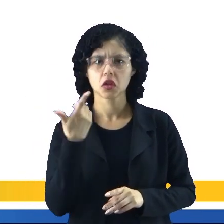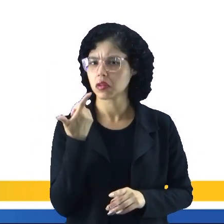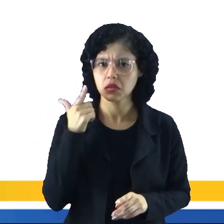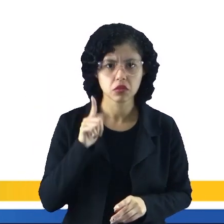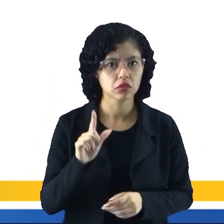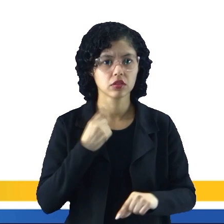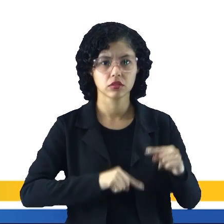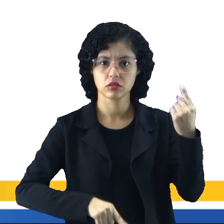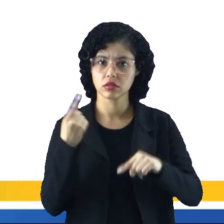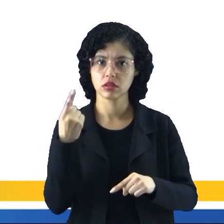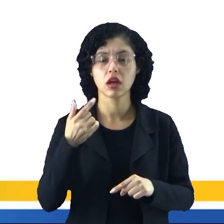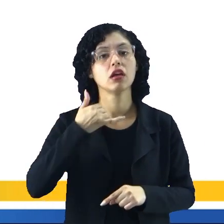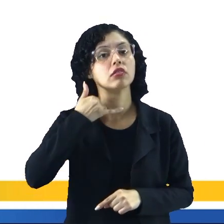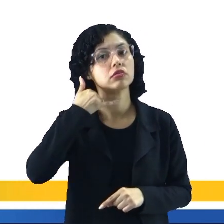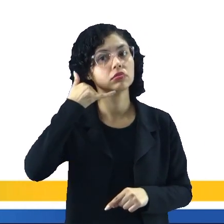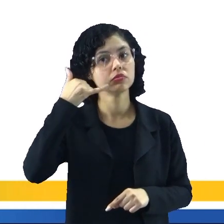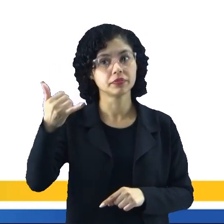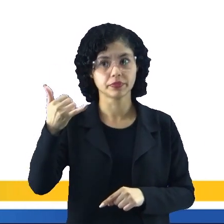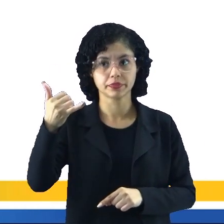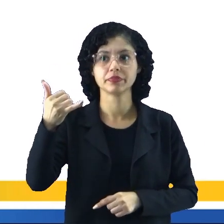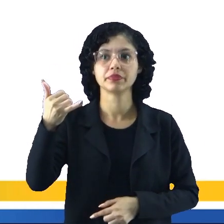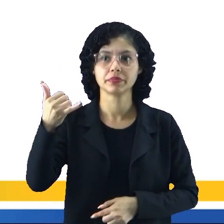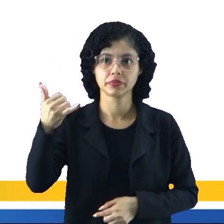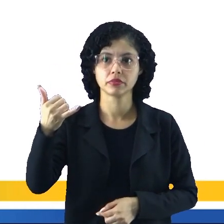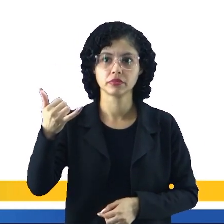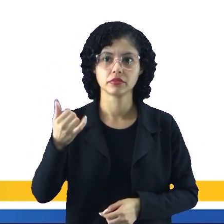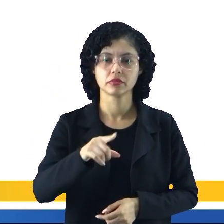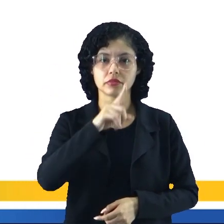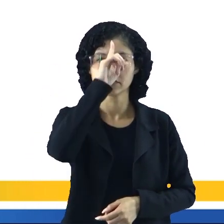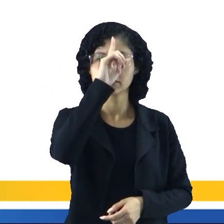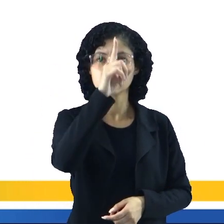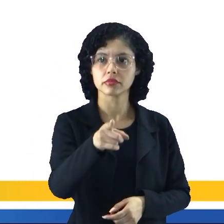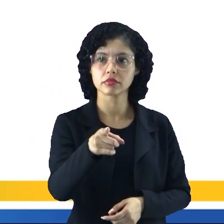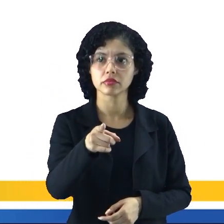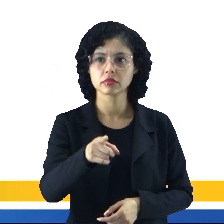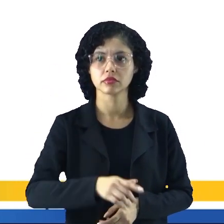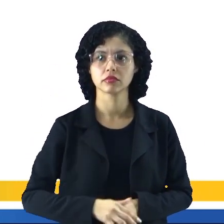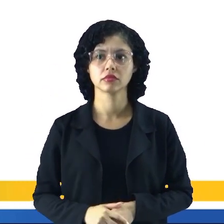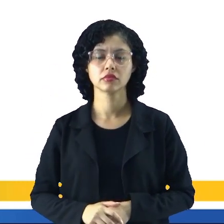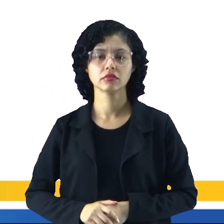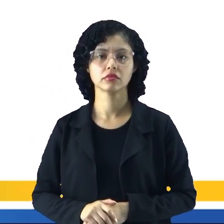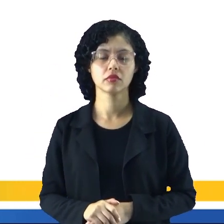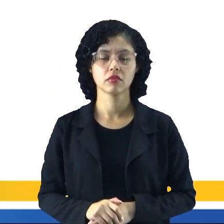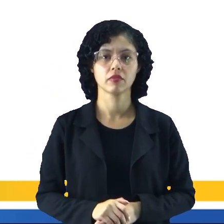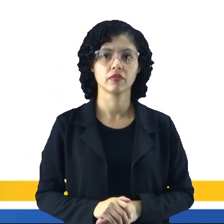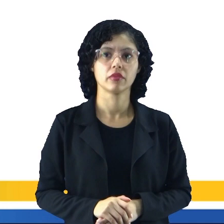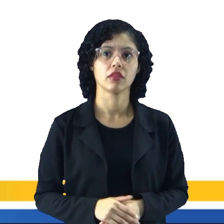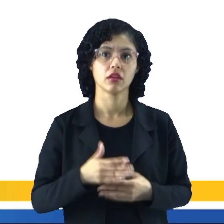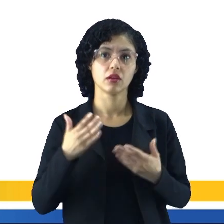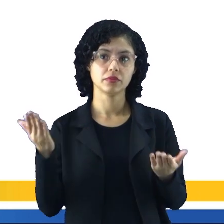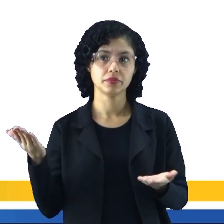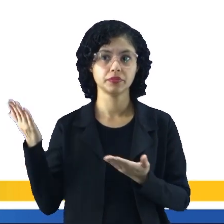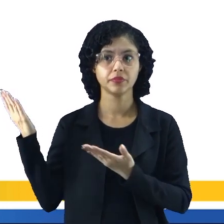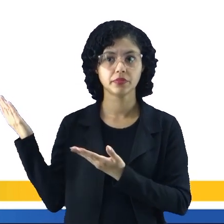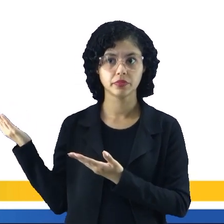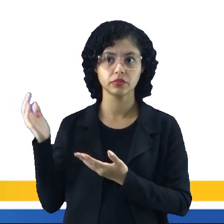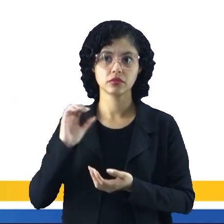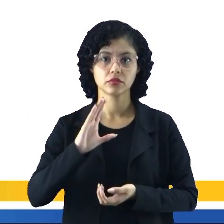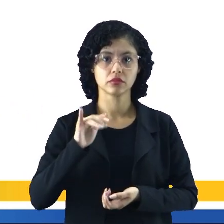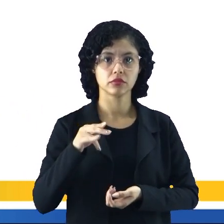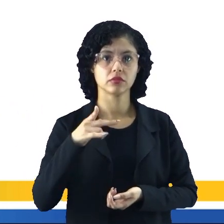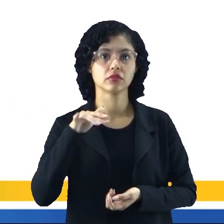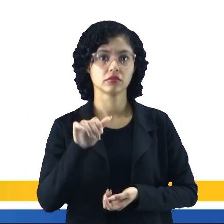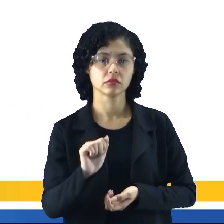sucesso denuncia né as autoridades Então essa campanha ela se destaca pela maneira